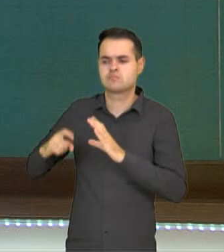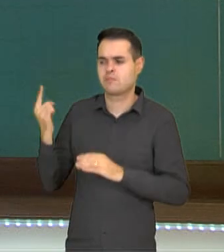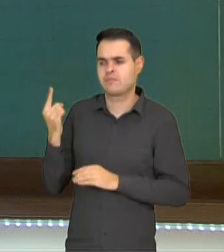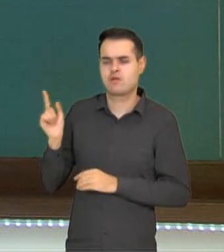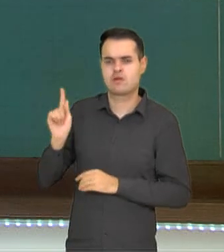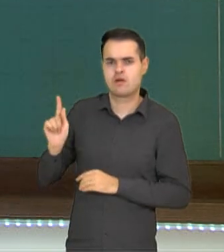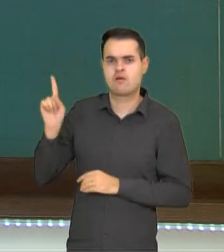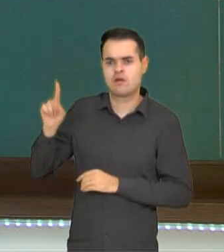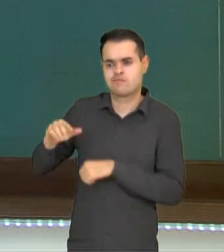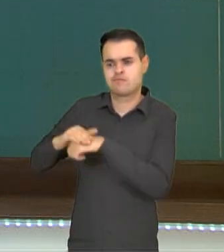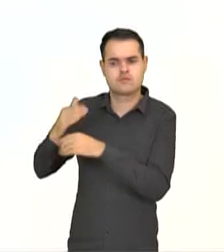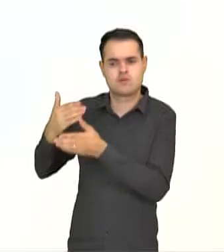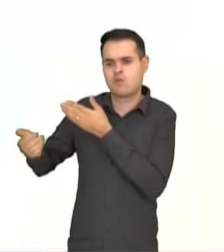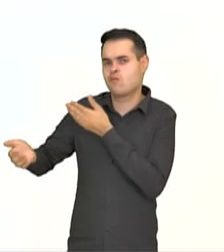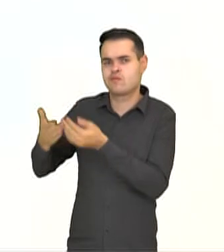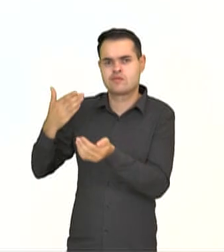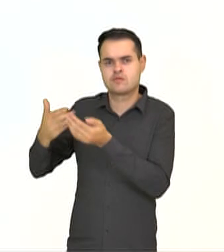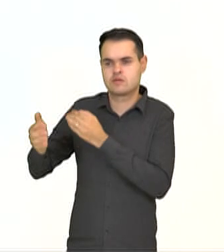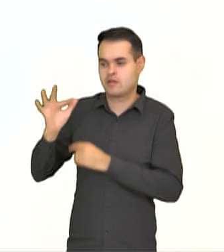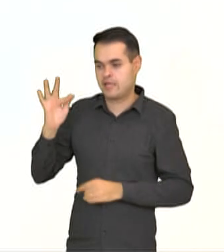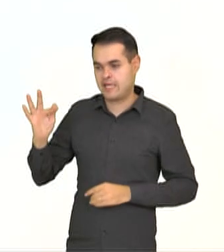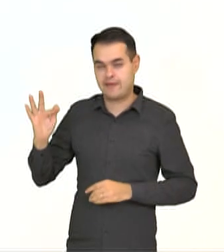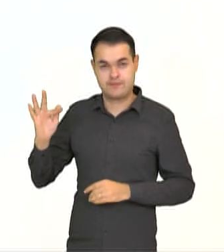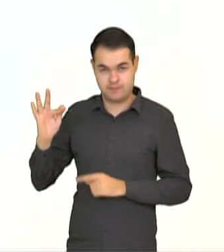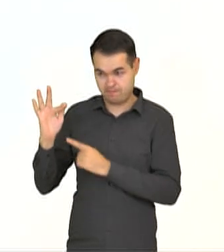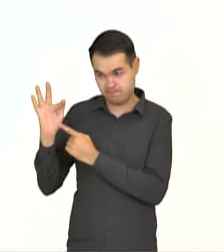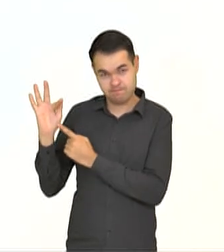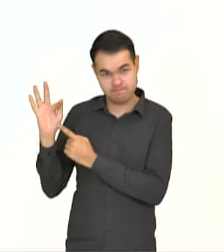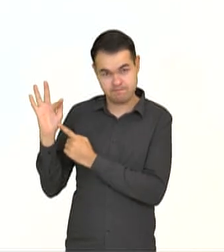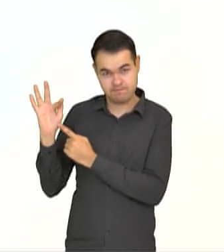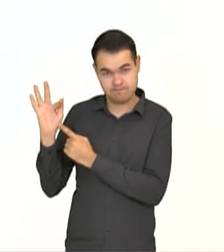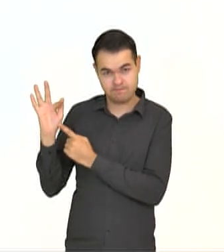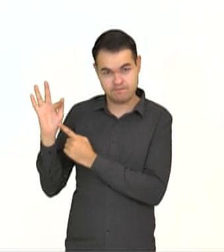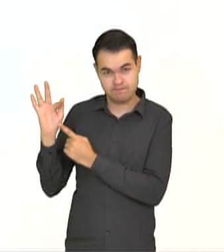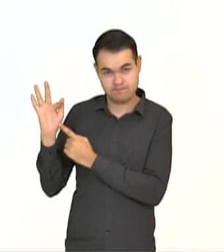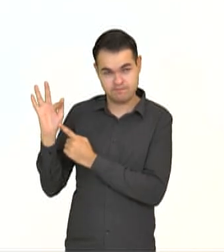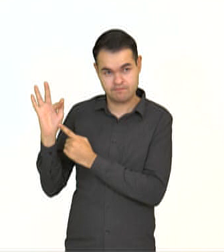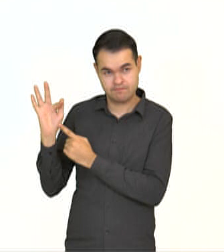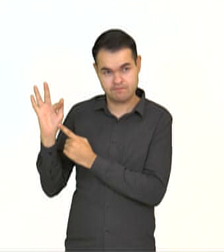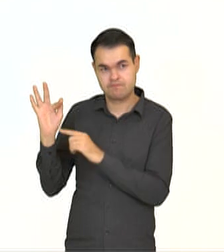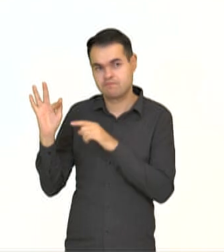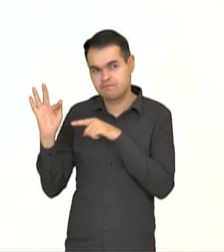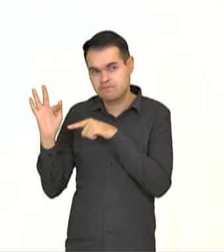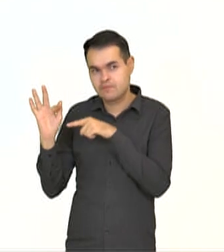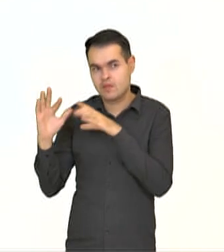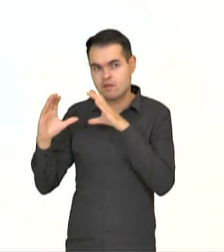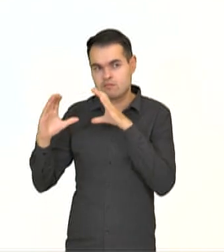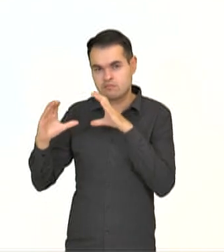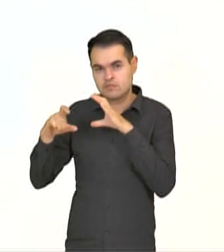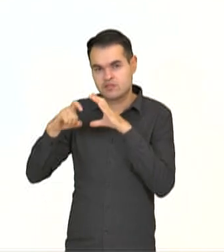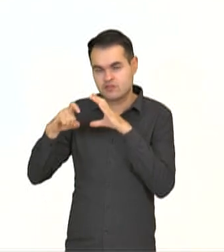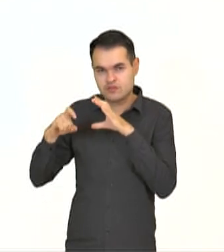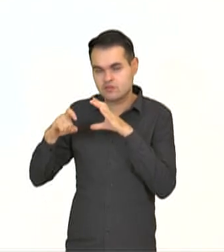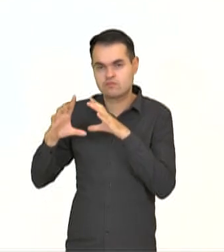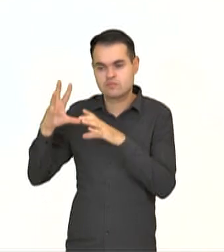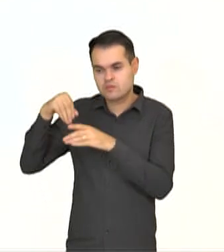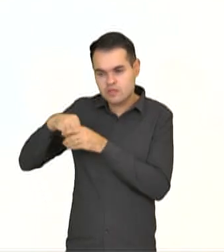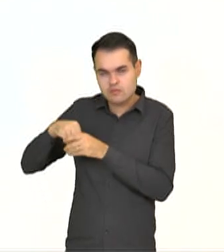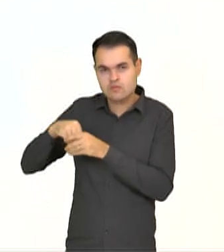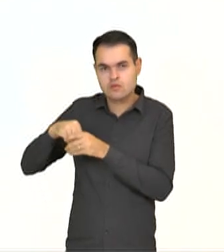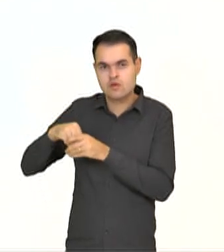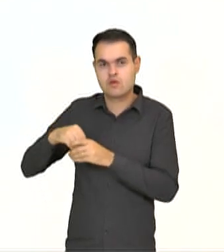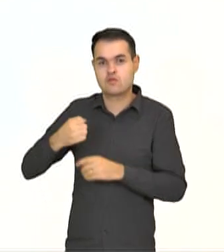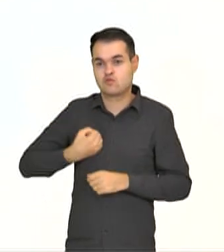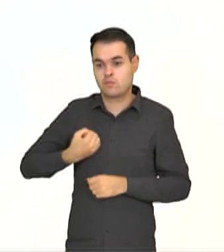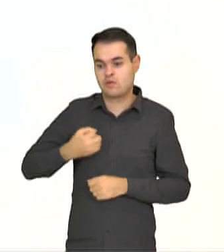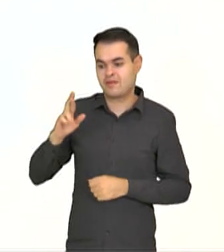função afim, qualquer função f, de R em R, ou seja, nos reais, no conjunto dos reais,